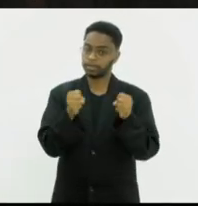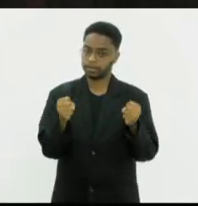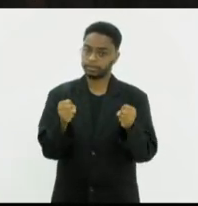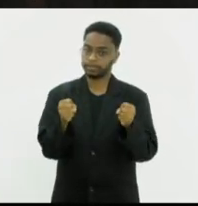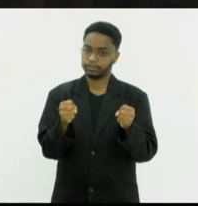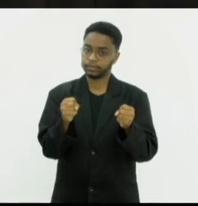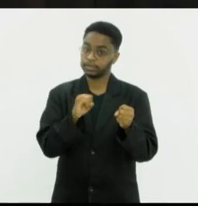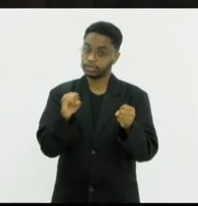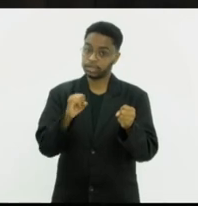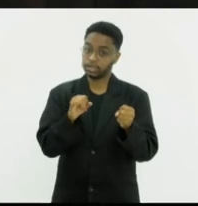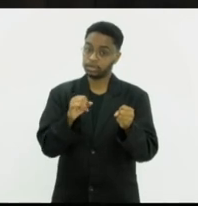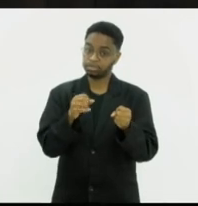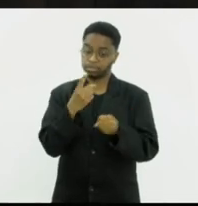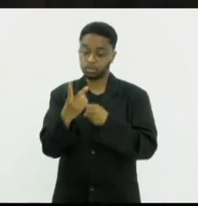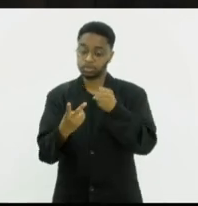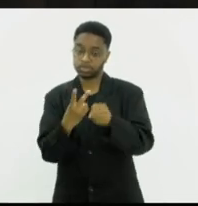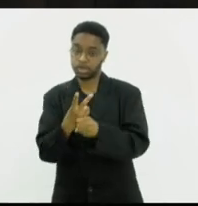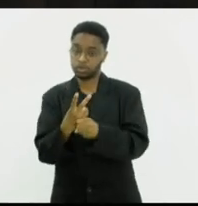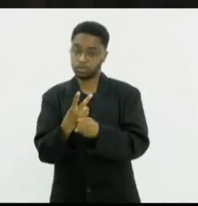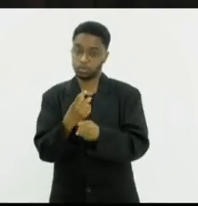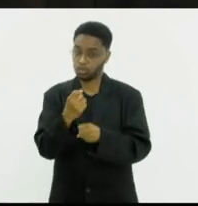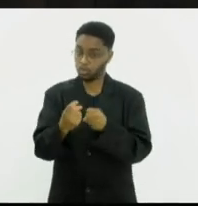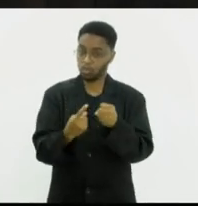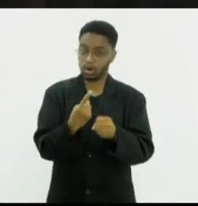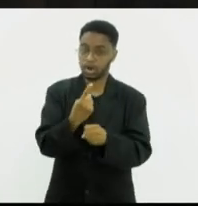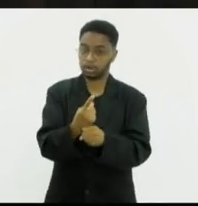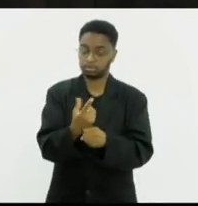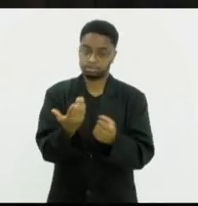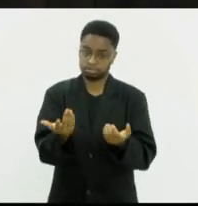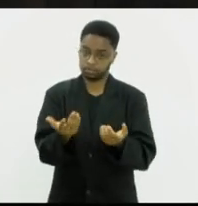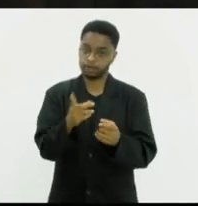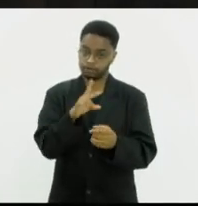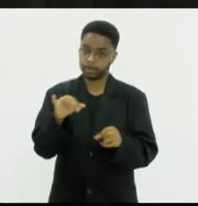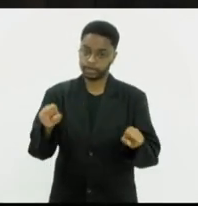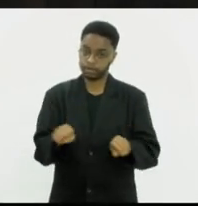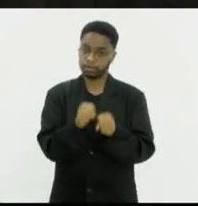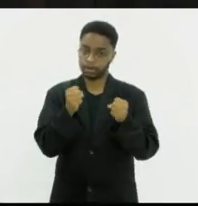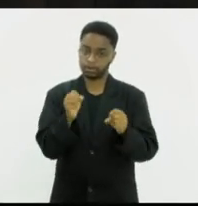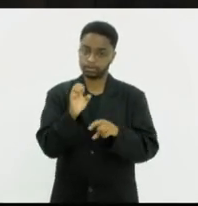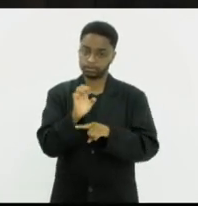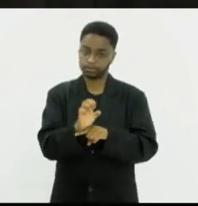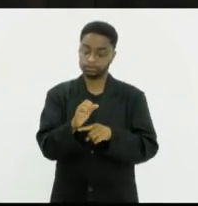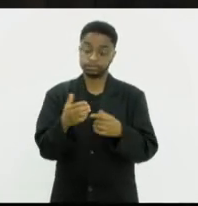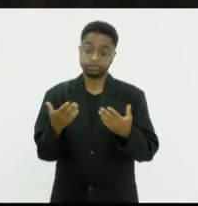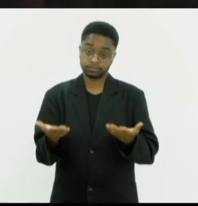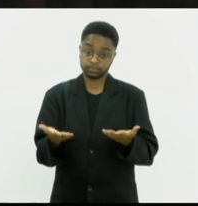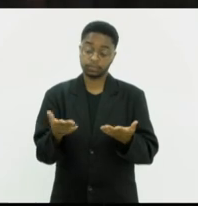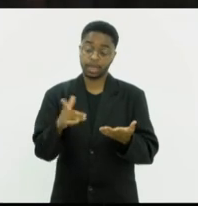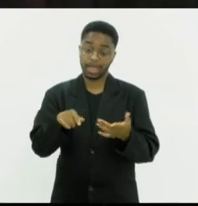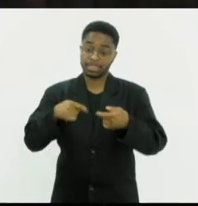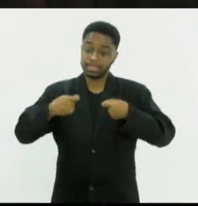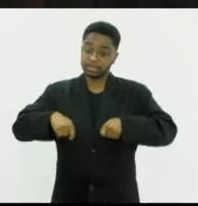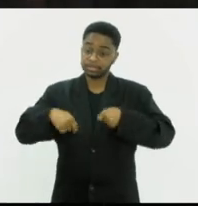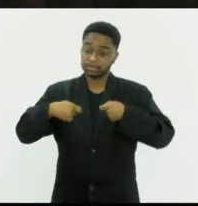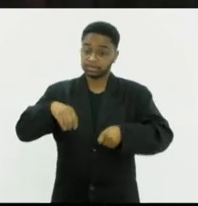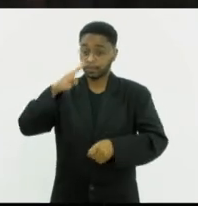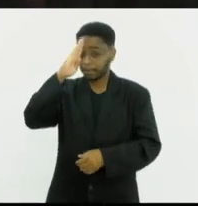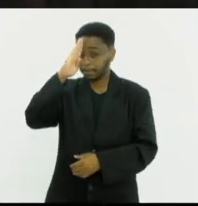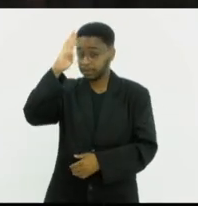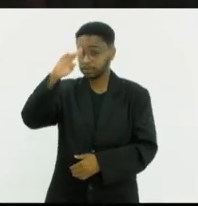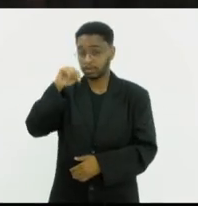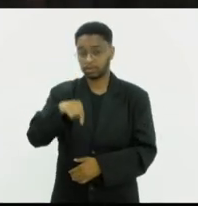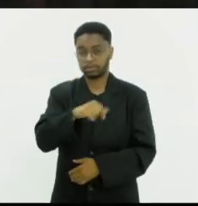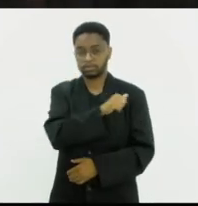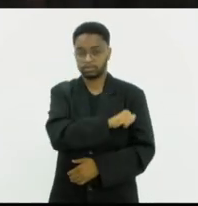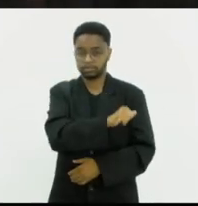ano, ou 2 anos, ou 1 ano para frente. Então, essa é a necessidade maior do Estado,